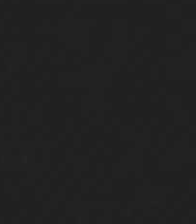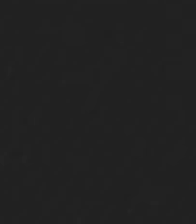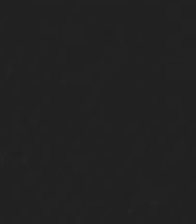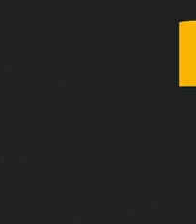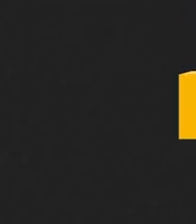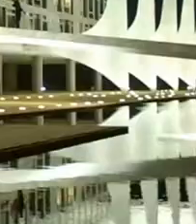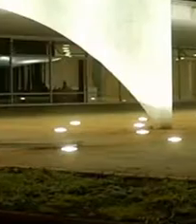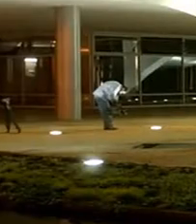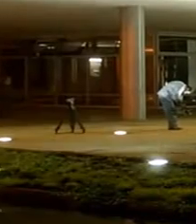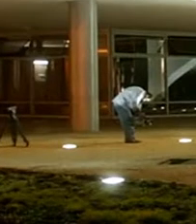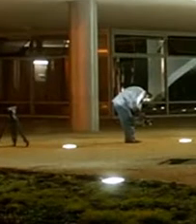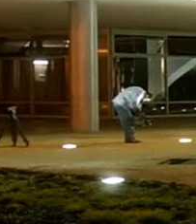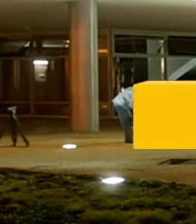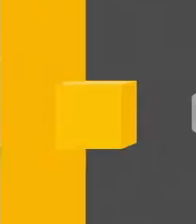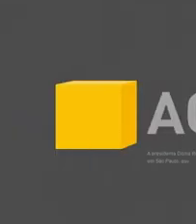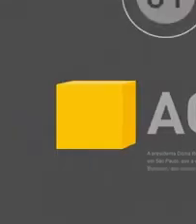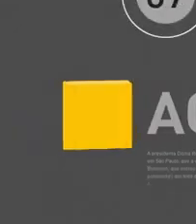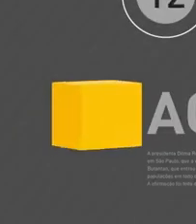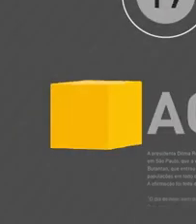Música